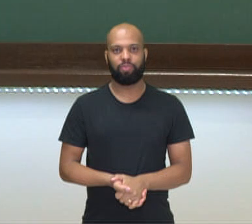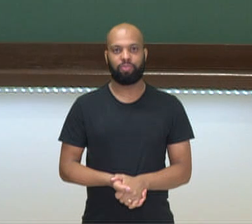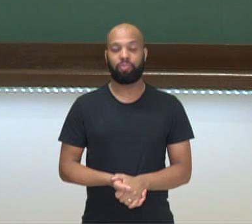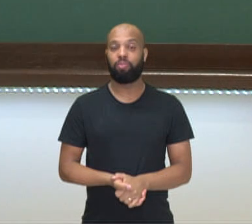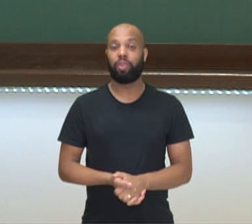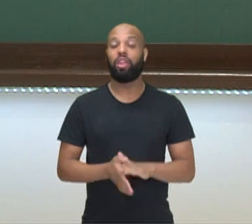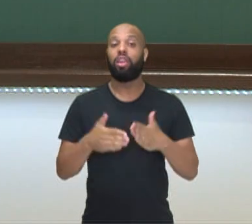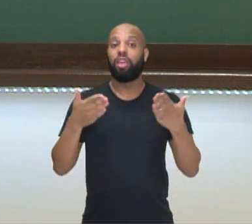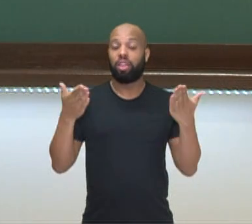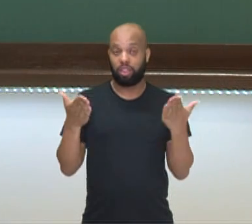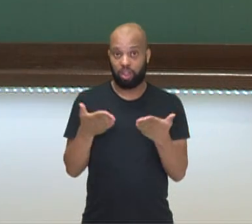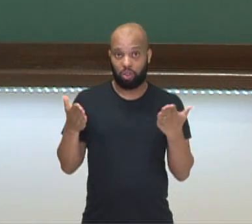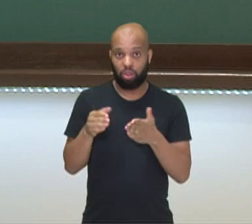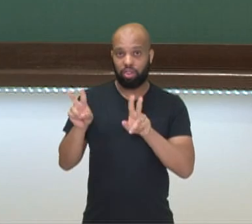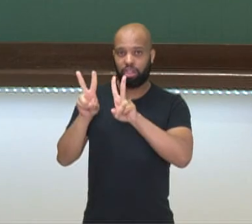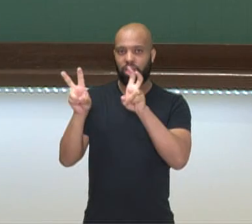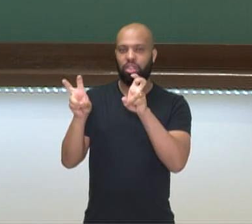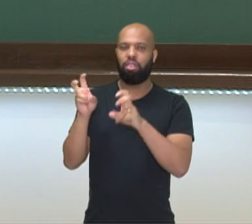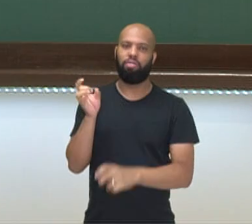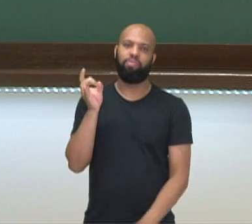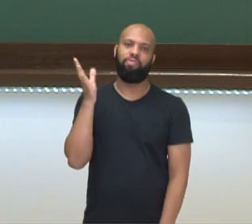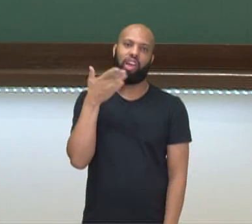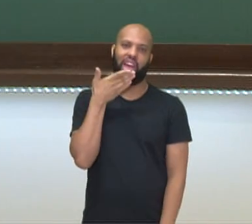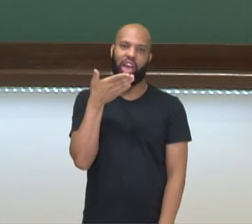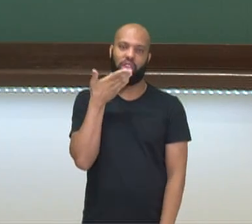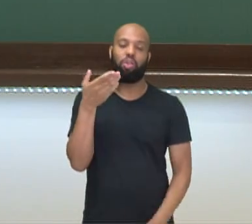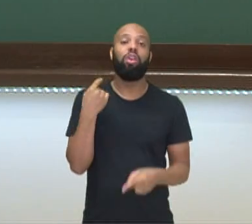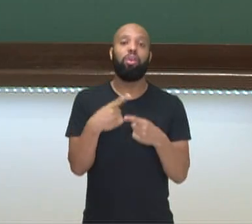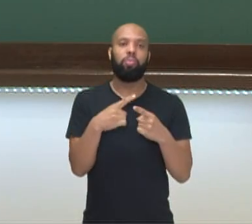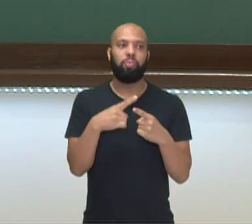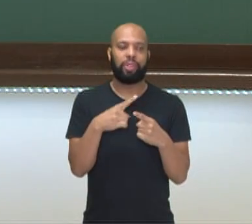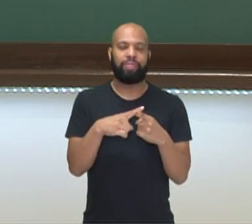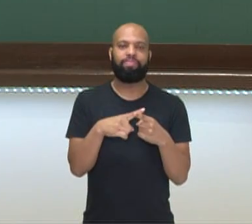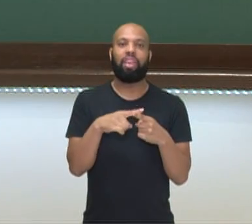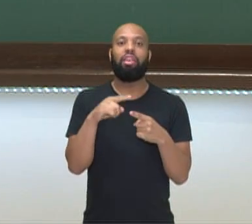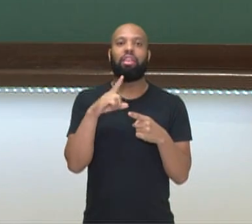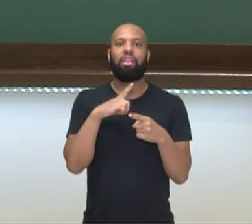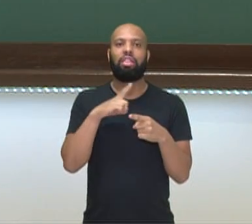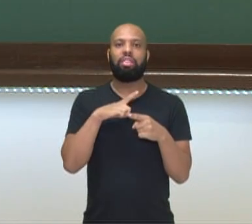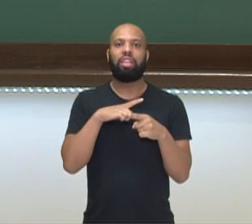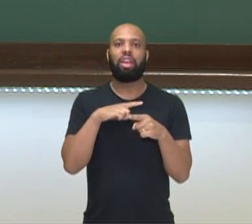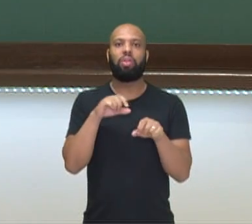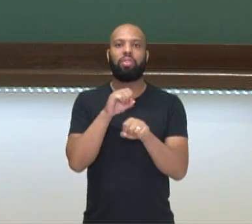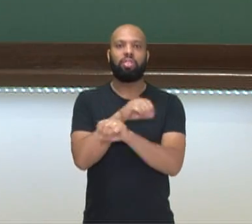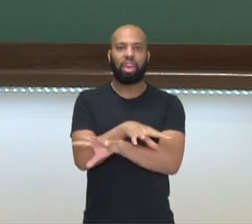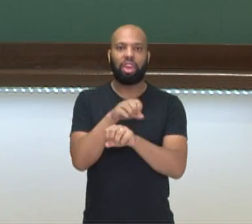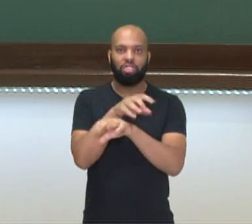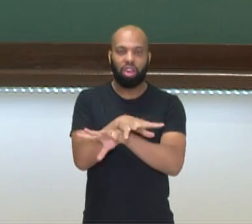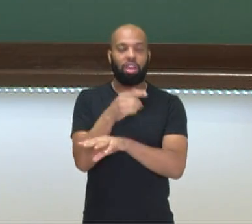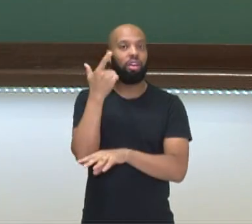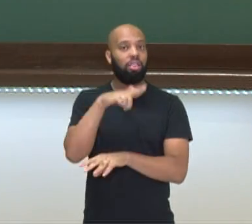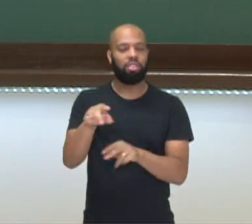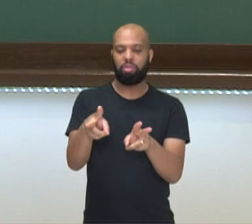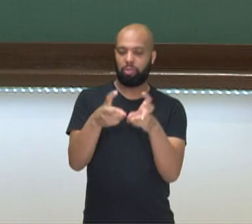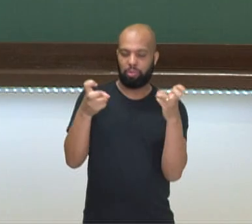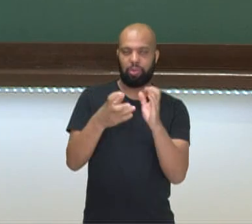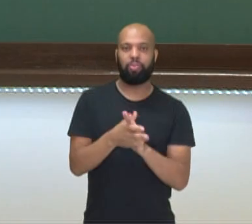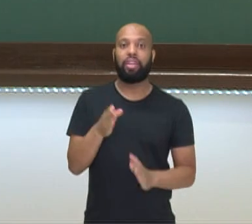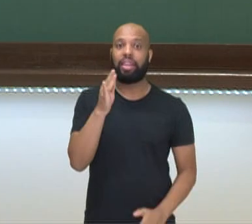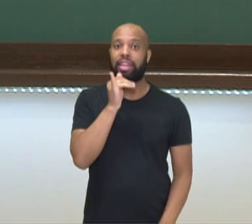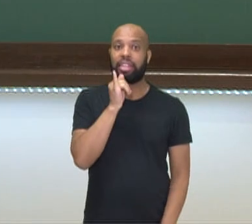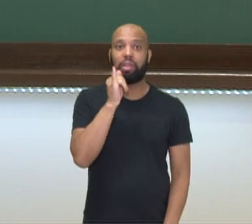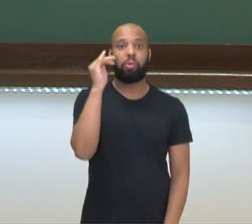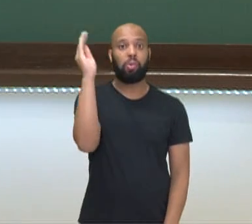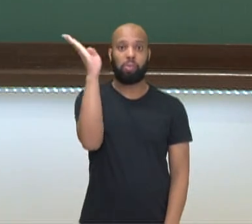E agora? Esse assunto é muito fácil, porque na mídia a gente percebe muito. No Brasil,